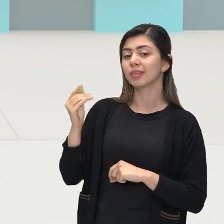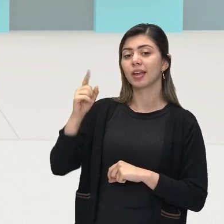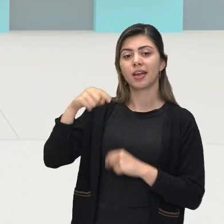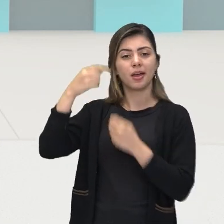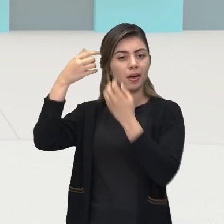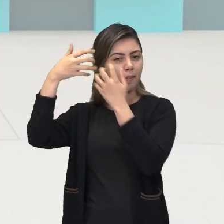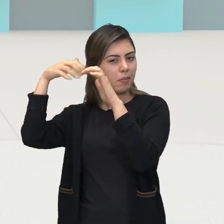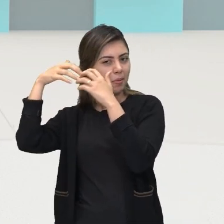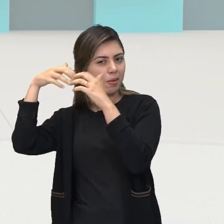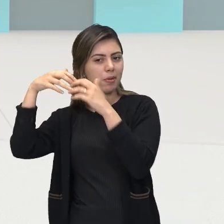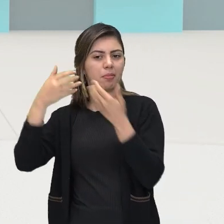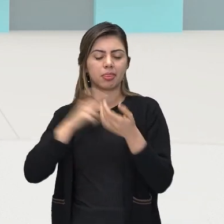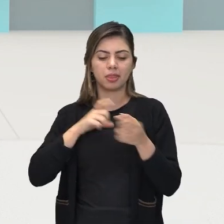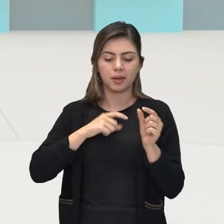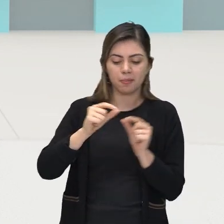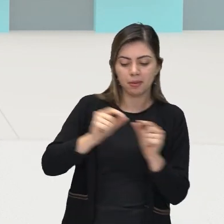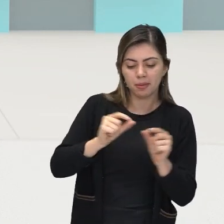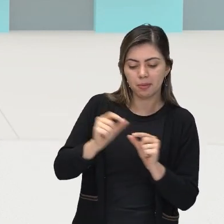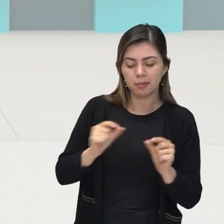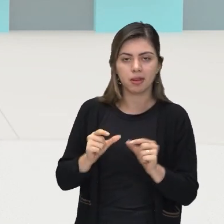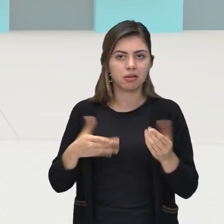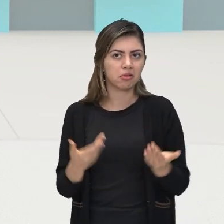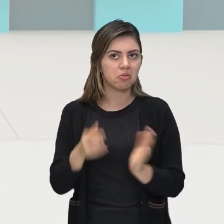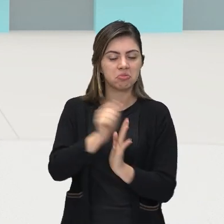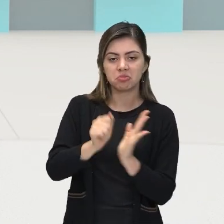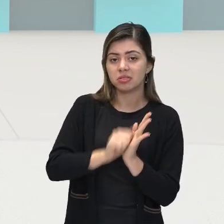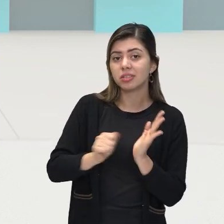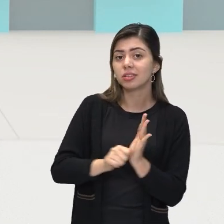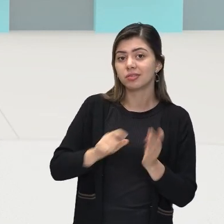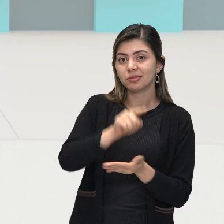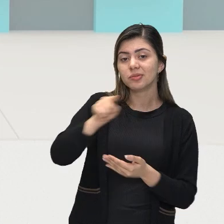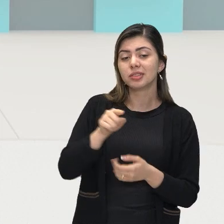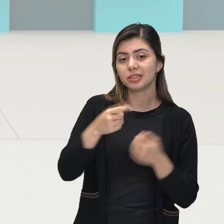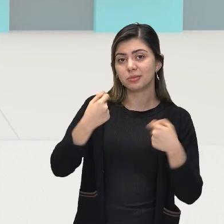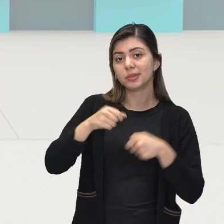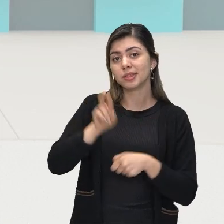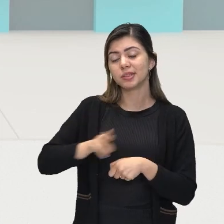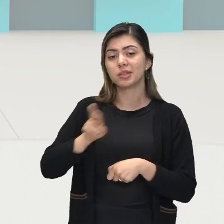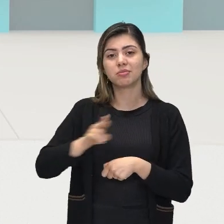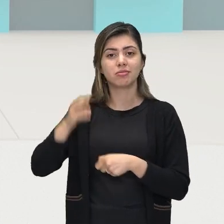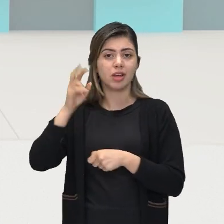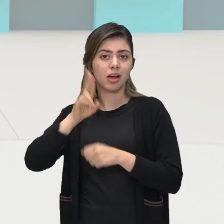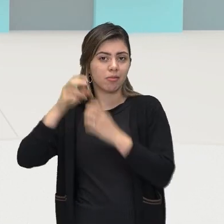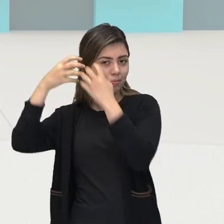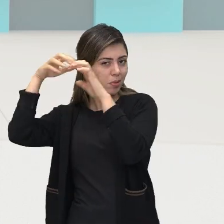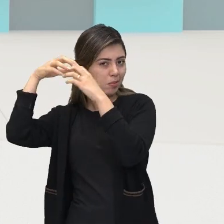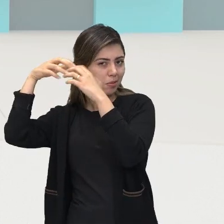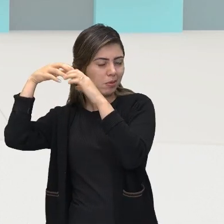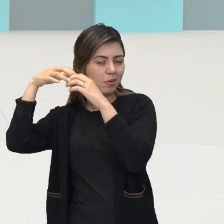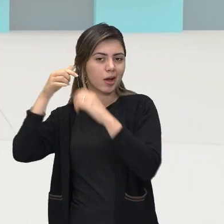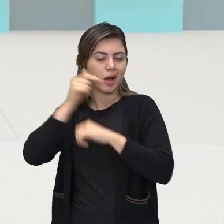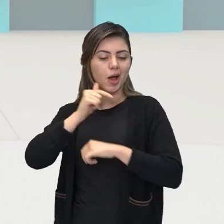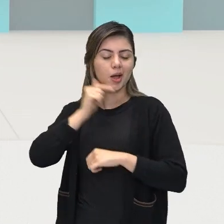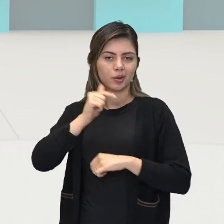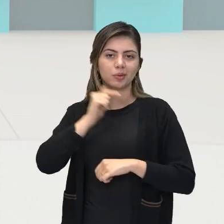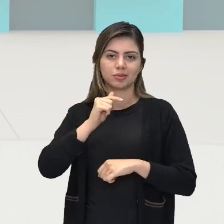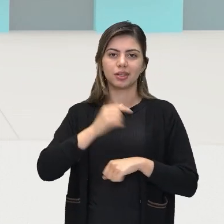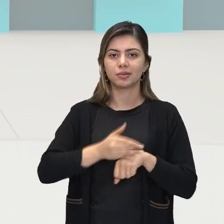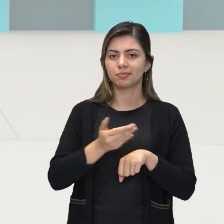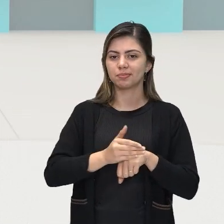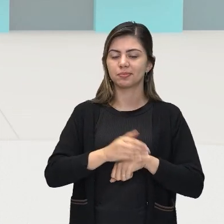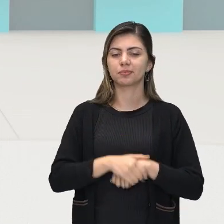jogos de tabuleiro, da escrita, coisas que você de fato precisa utilizar a sua mente para estar ali